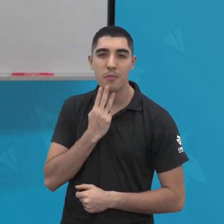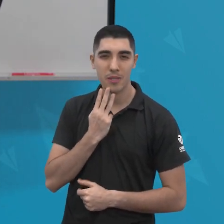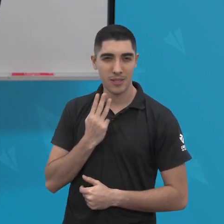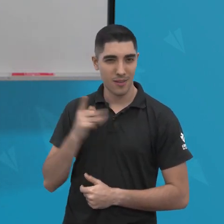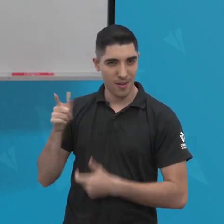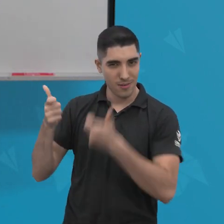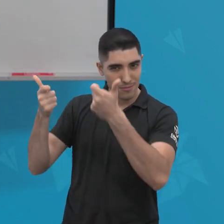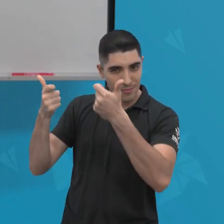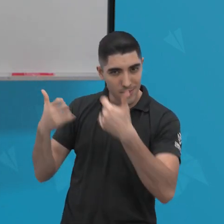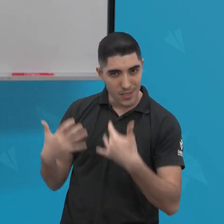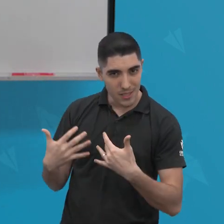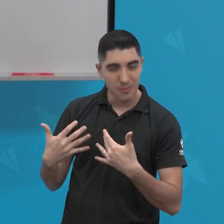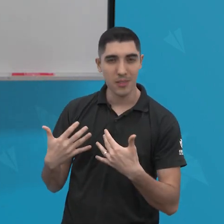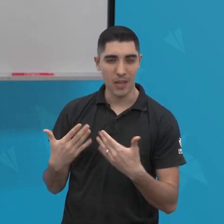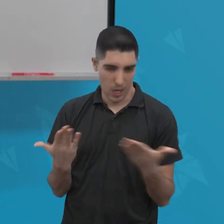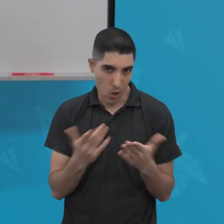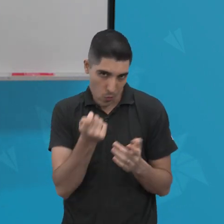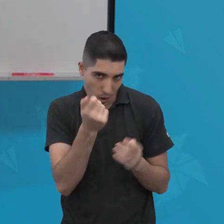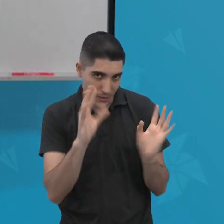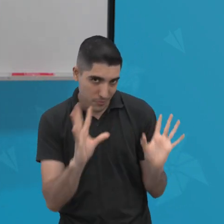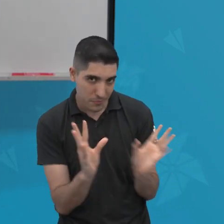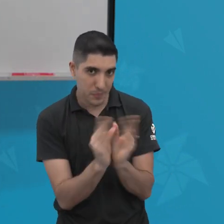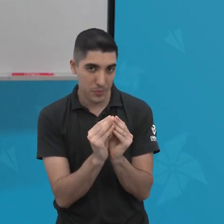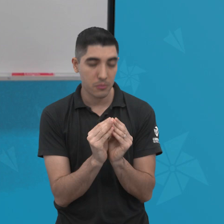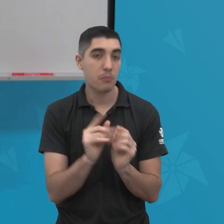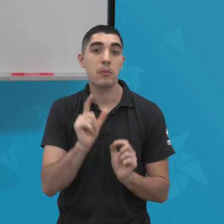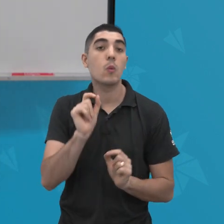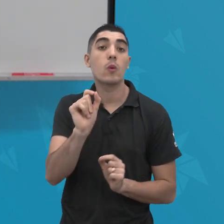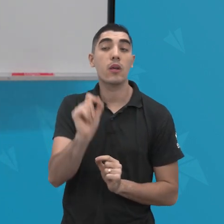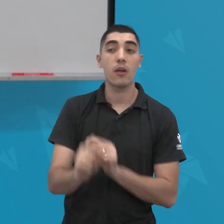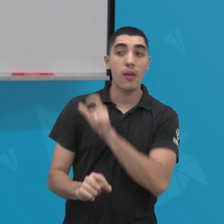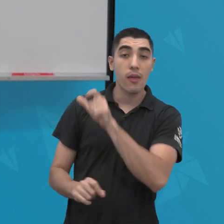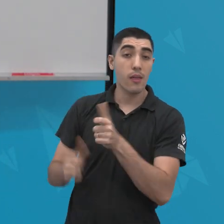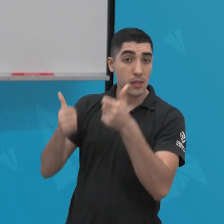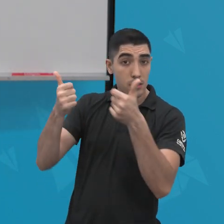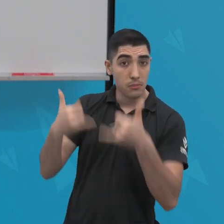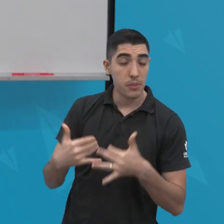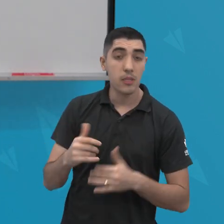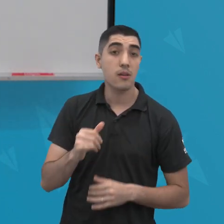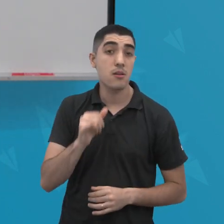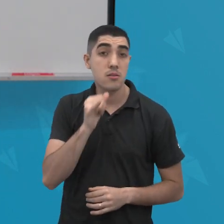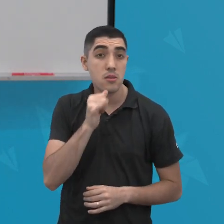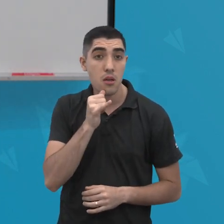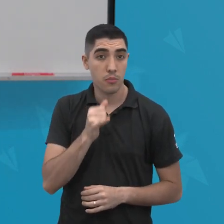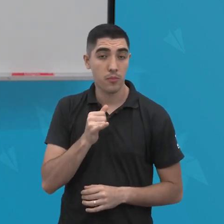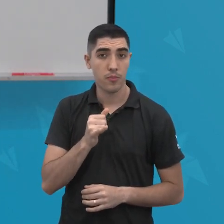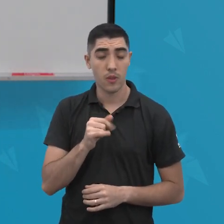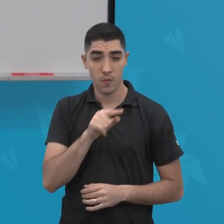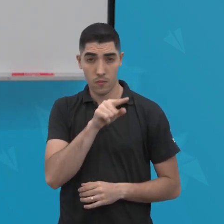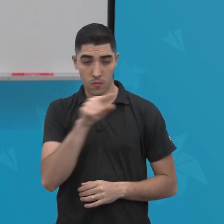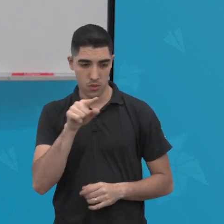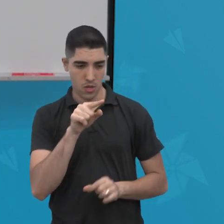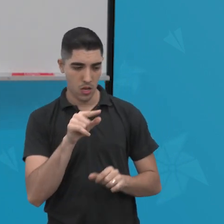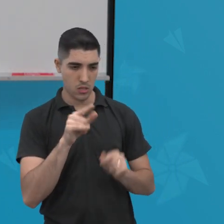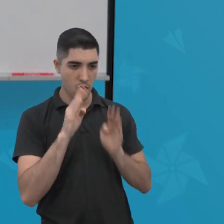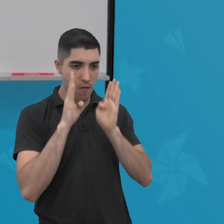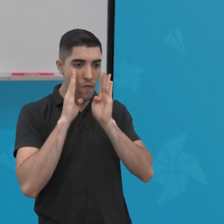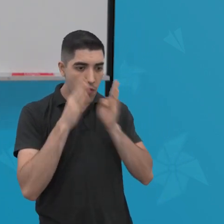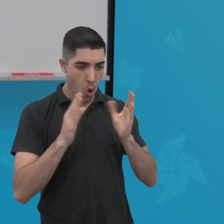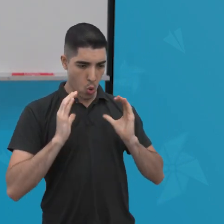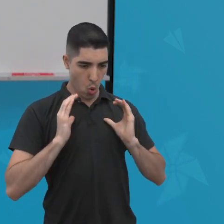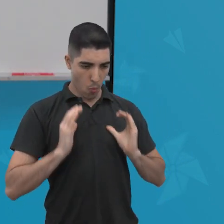nosso encontro, o nosso argumento, que é a seguinte: uma transformação de ordem